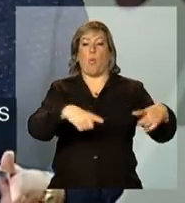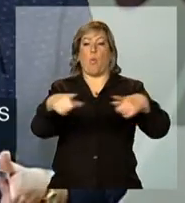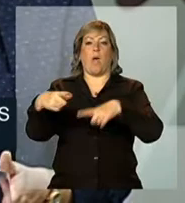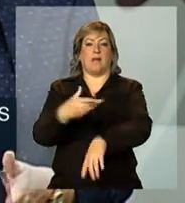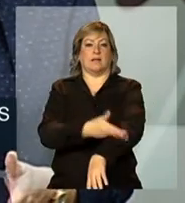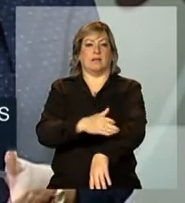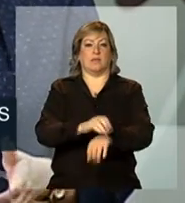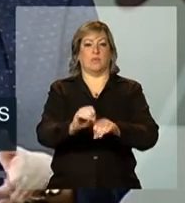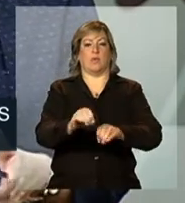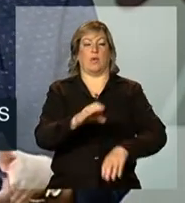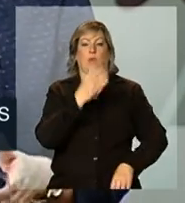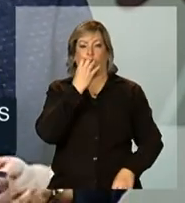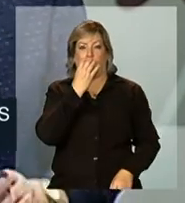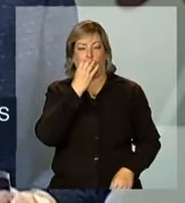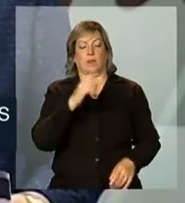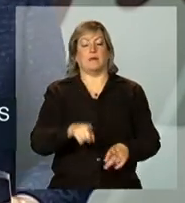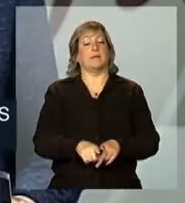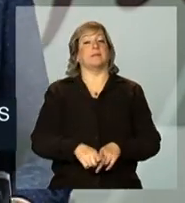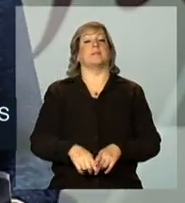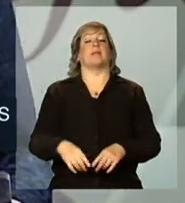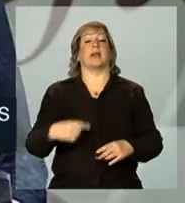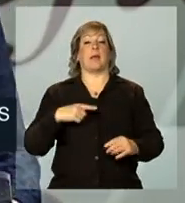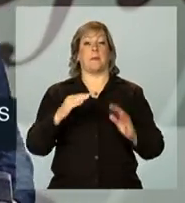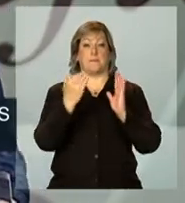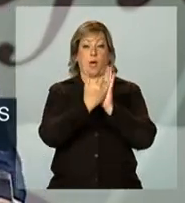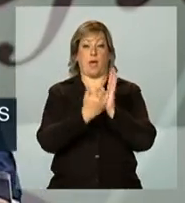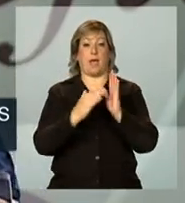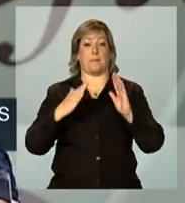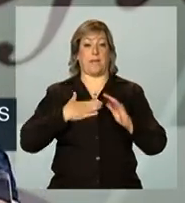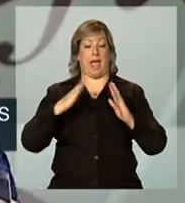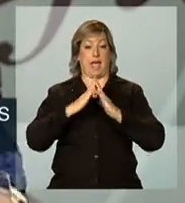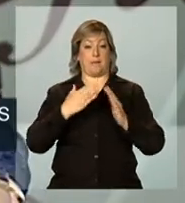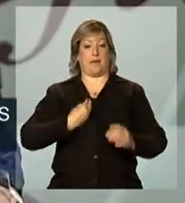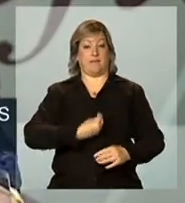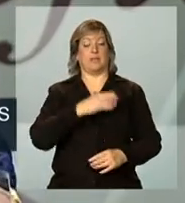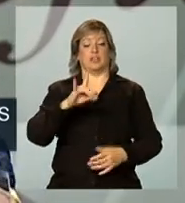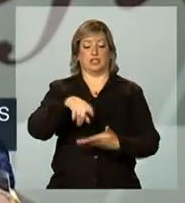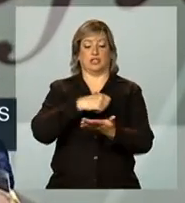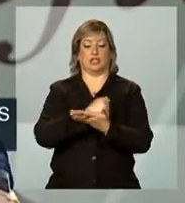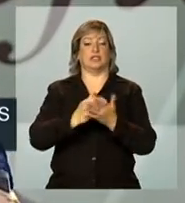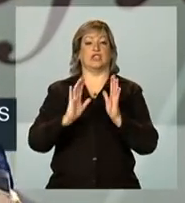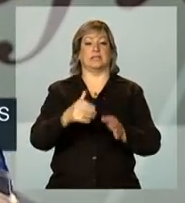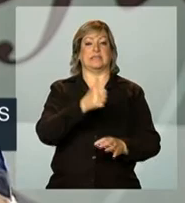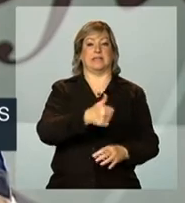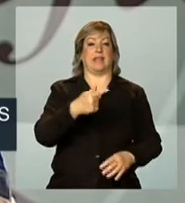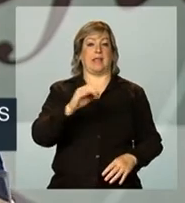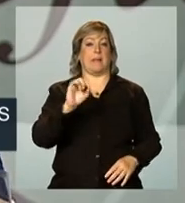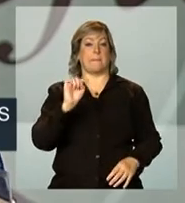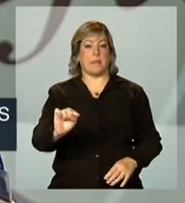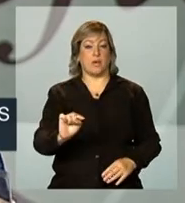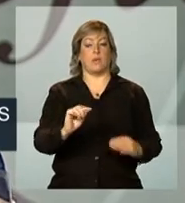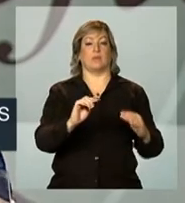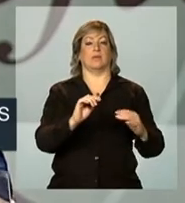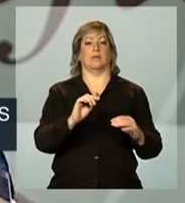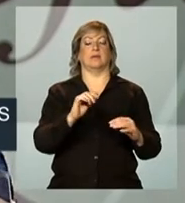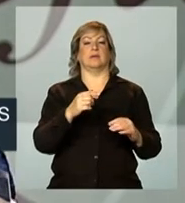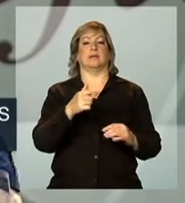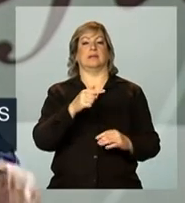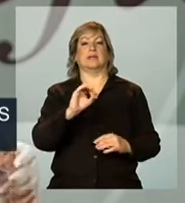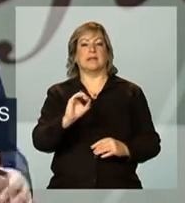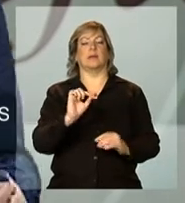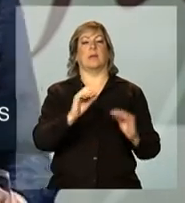também, no programa Minha Casa Minha Vida, contratar 170.100 moradias.